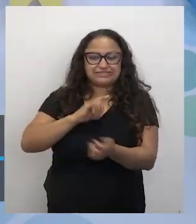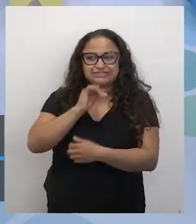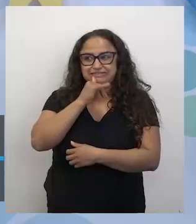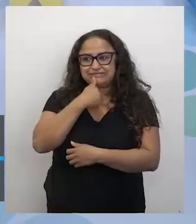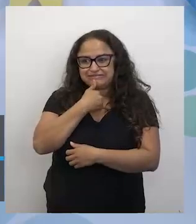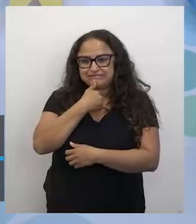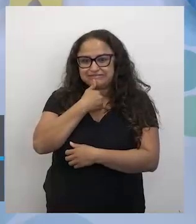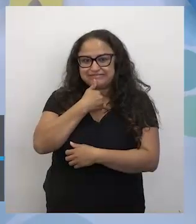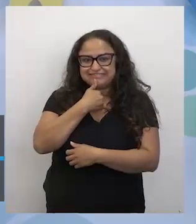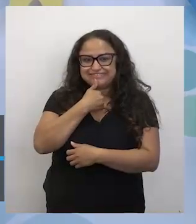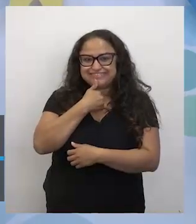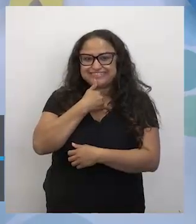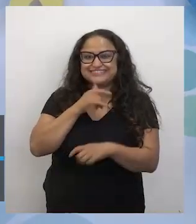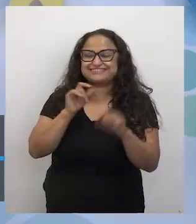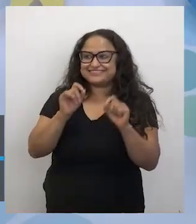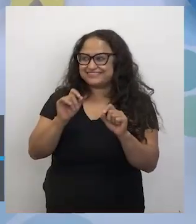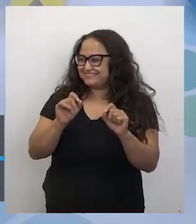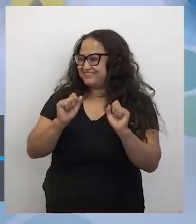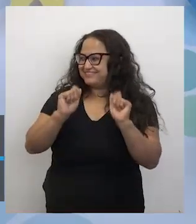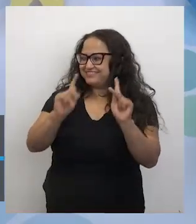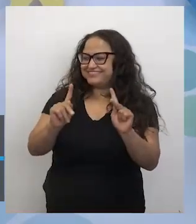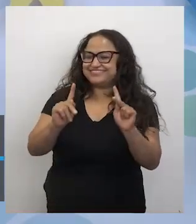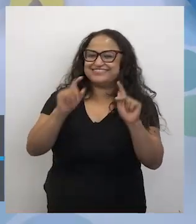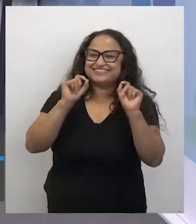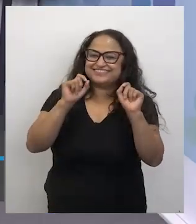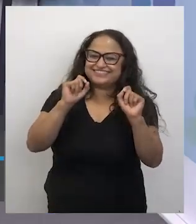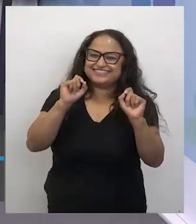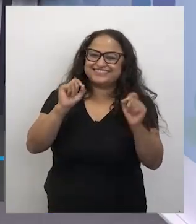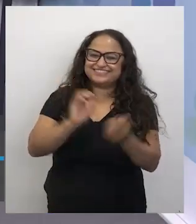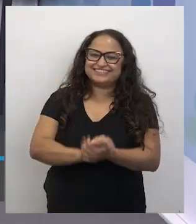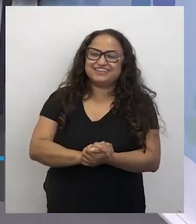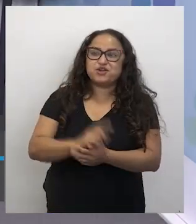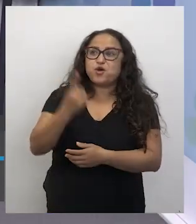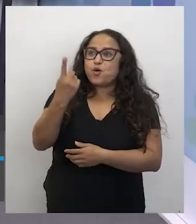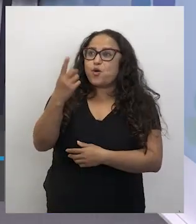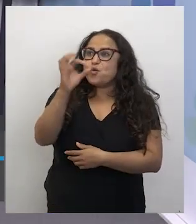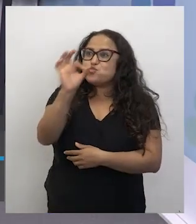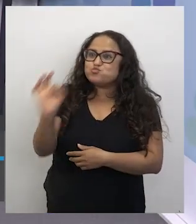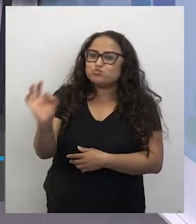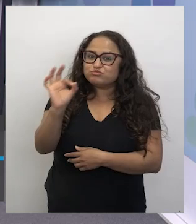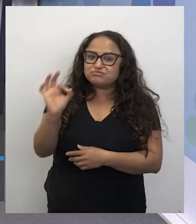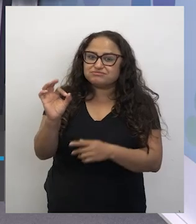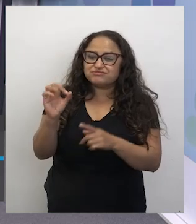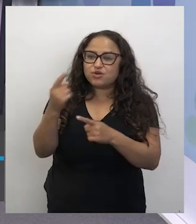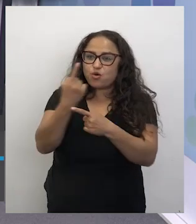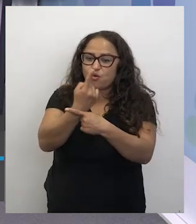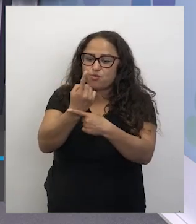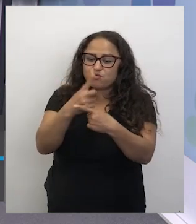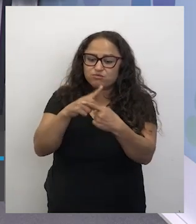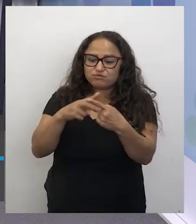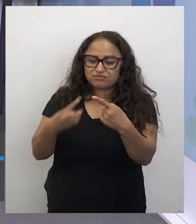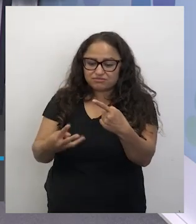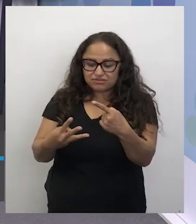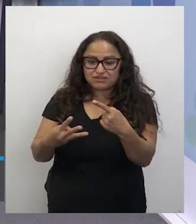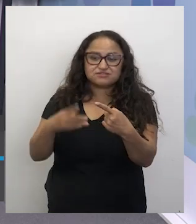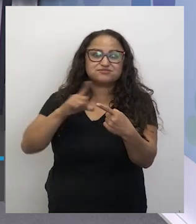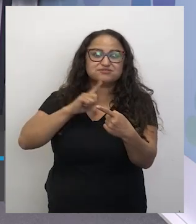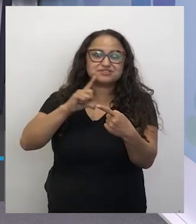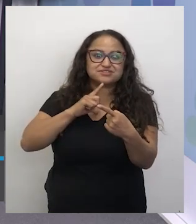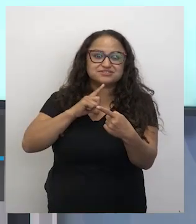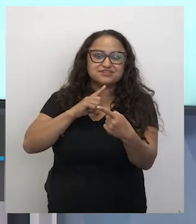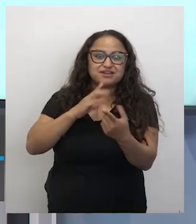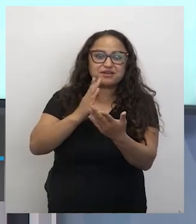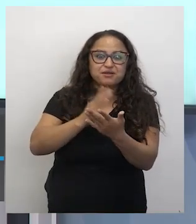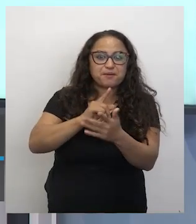estressada, porque a questão da... Então, é 1/3 para cada... Esses sentimentos aqui estão 1/3 de cada parte,